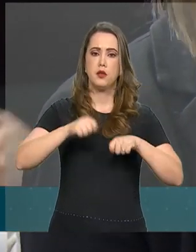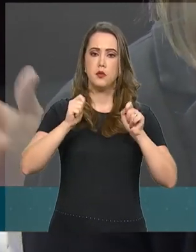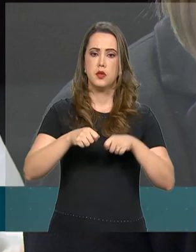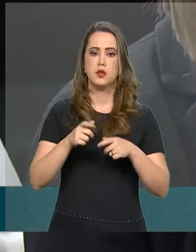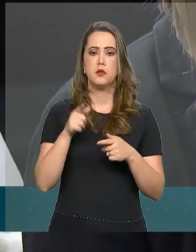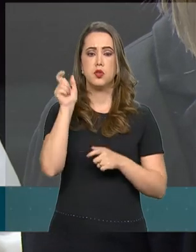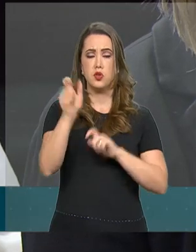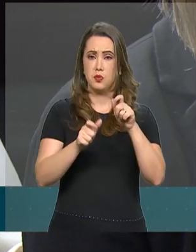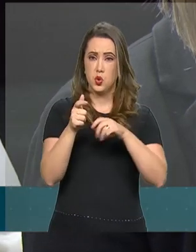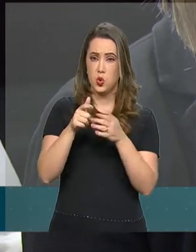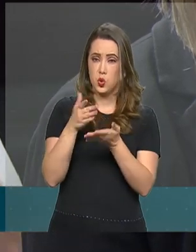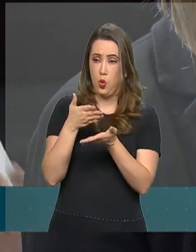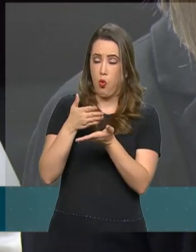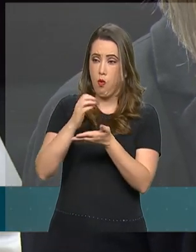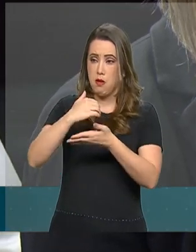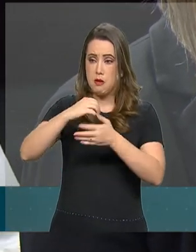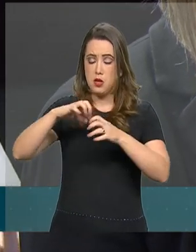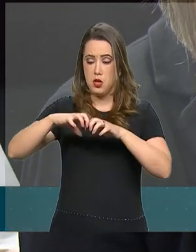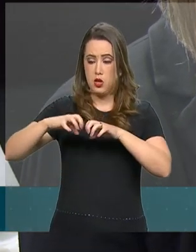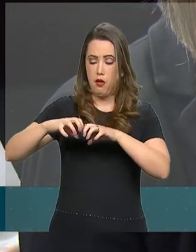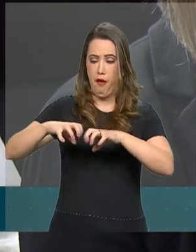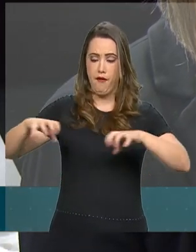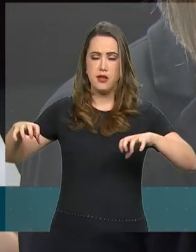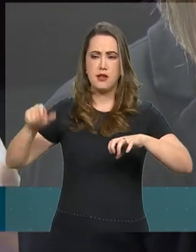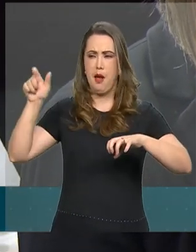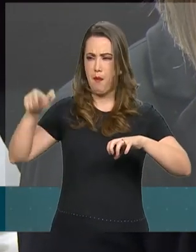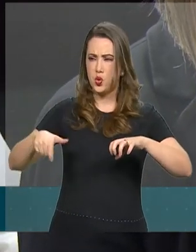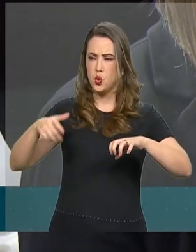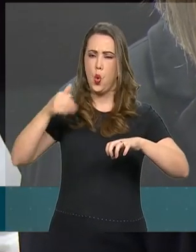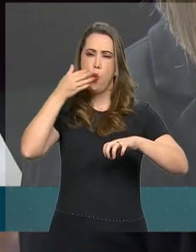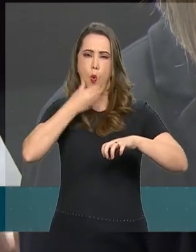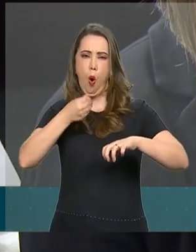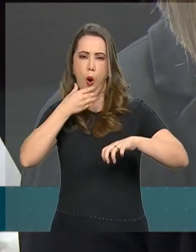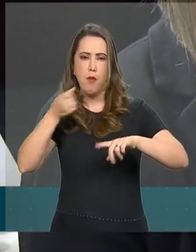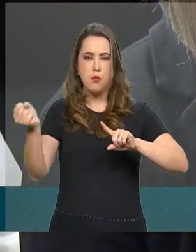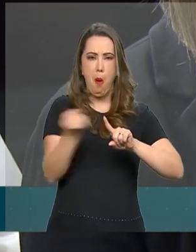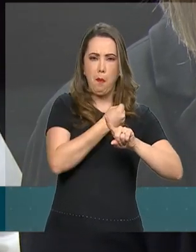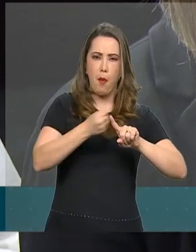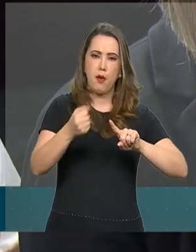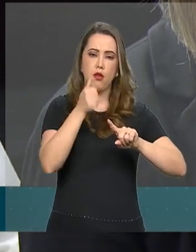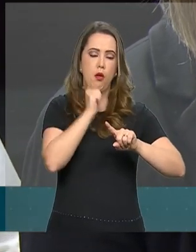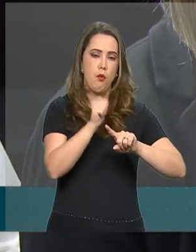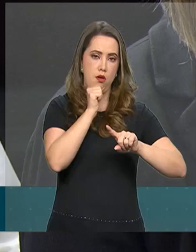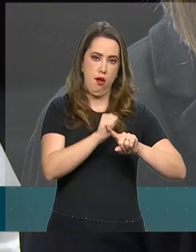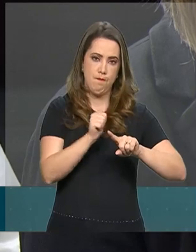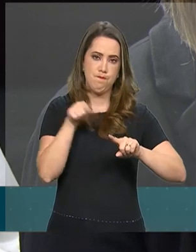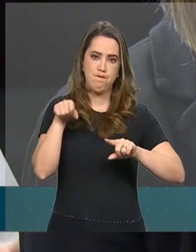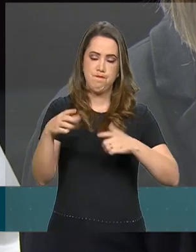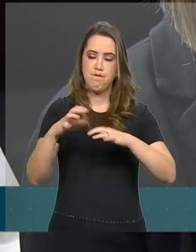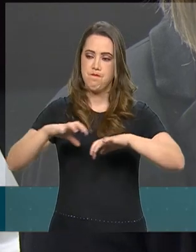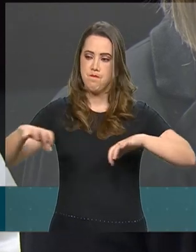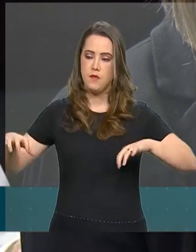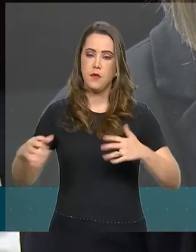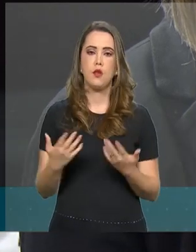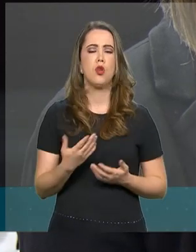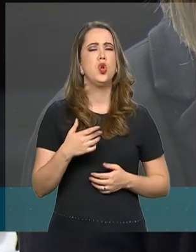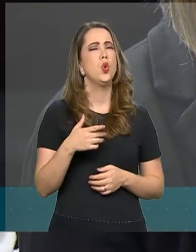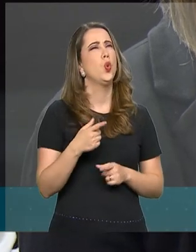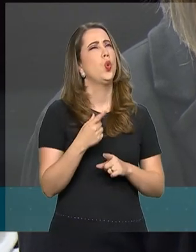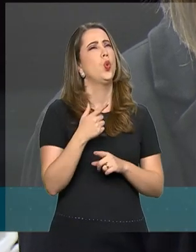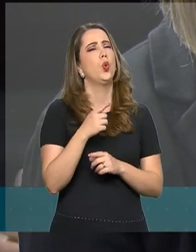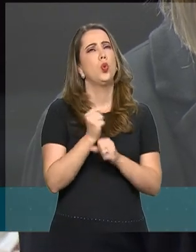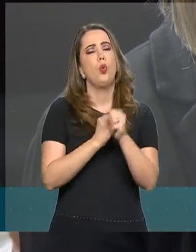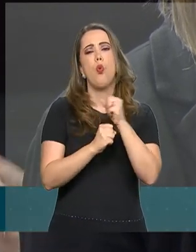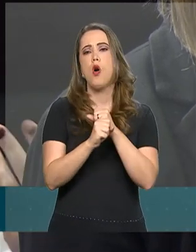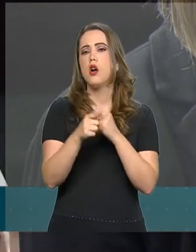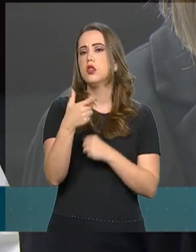e nas cidades onde não tem comarca judicial em 2017 o ex presidente temer chegou a vetar uma medida semelhante que